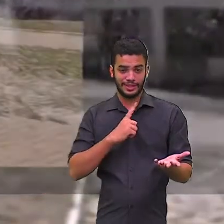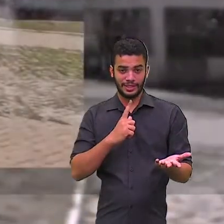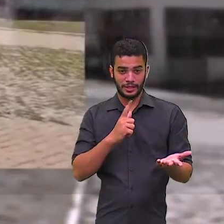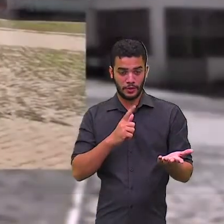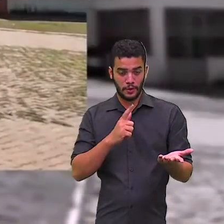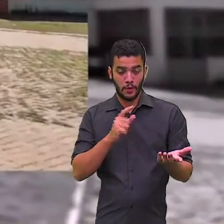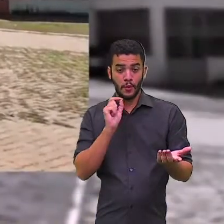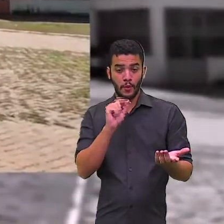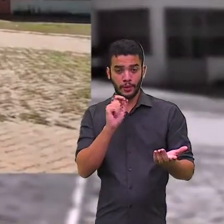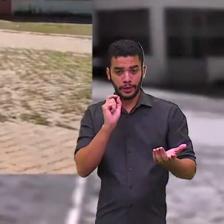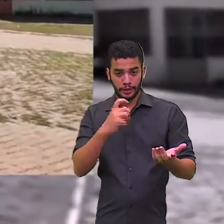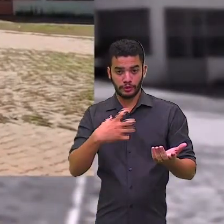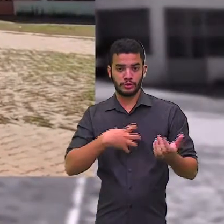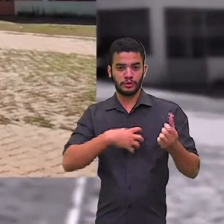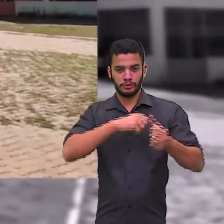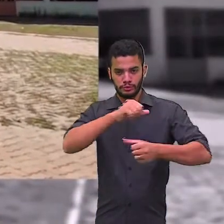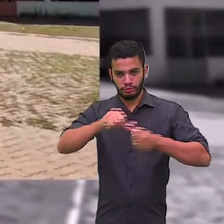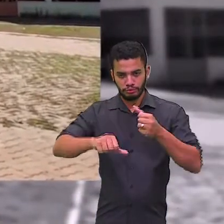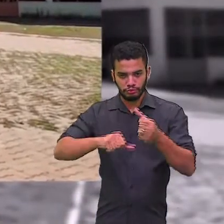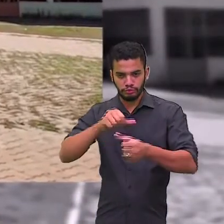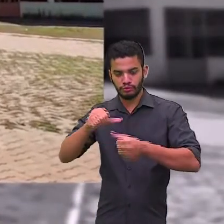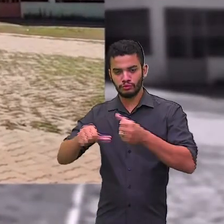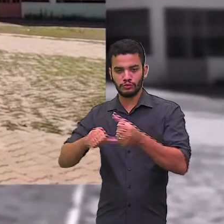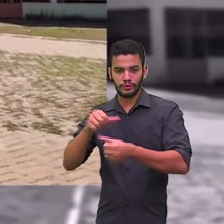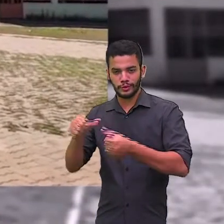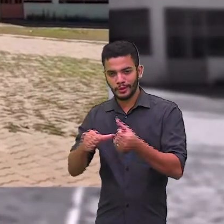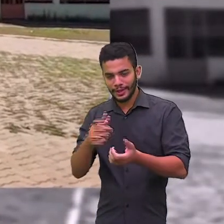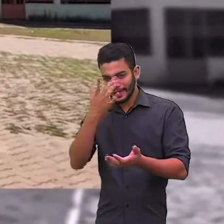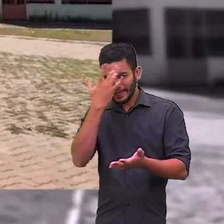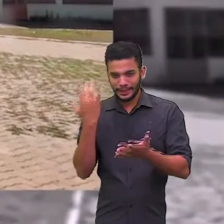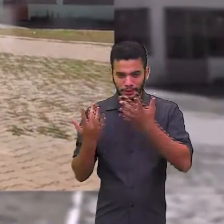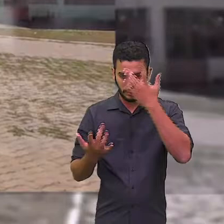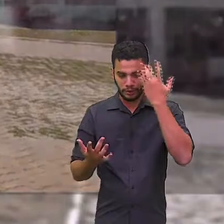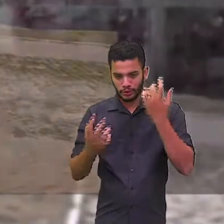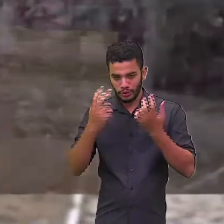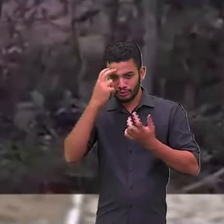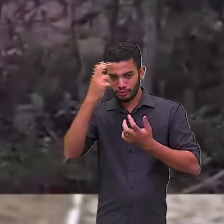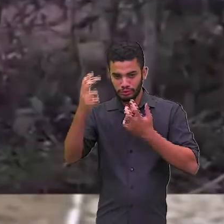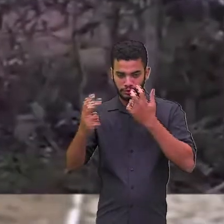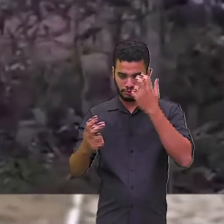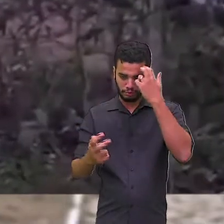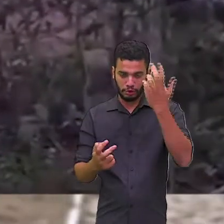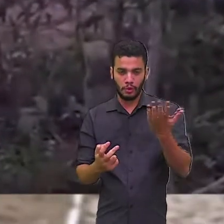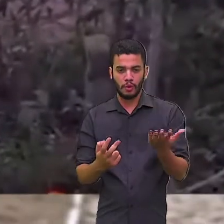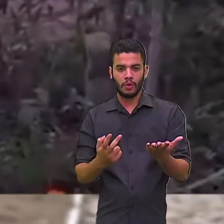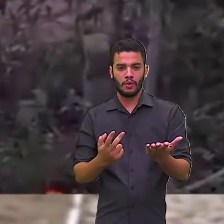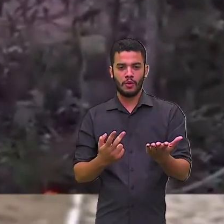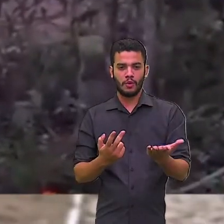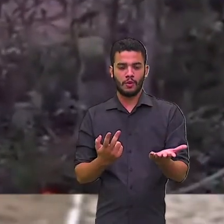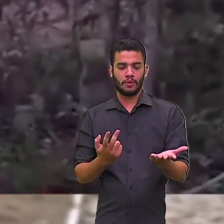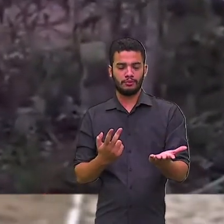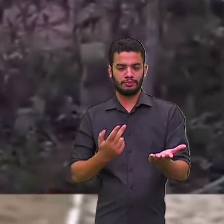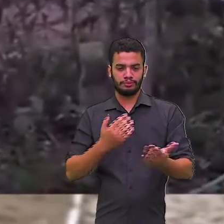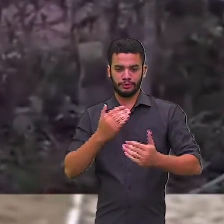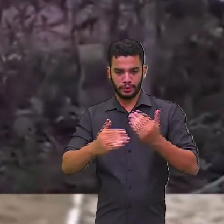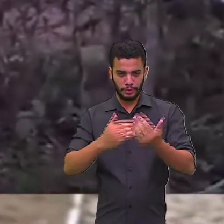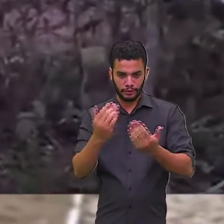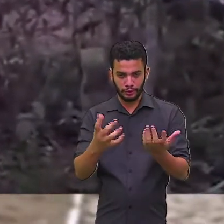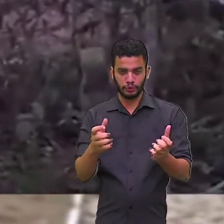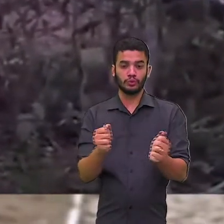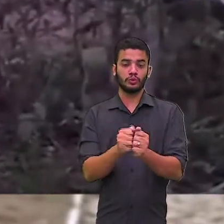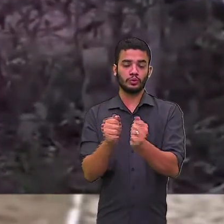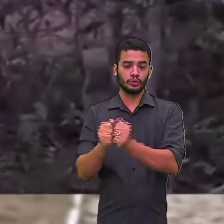né? A escola hoje tem 3 escolas, 4 escolas, tem até 2º grau aqui, que é uma grandeza para nós aqui nesse